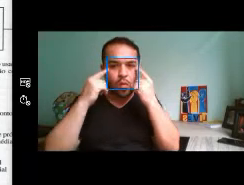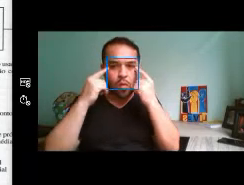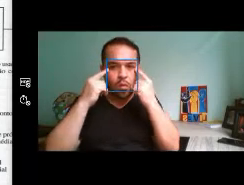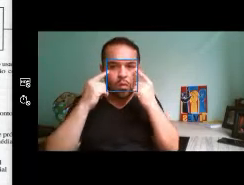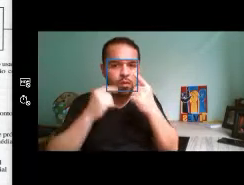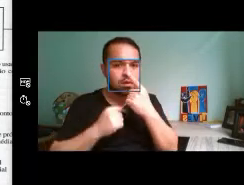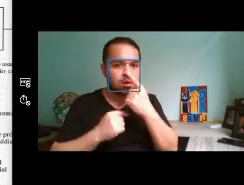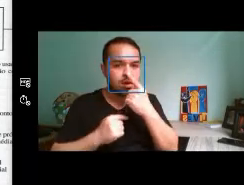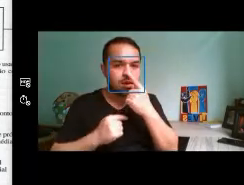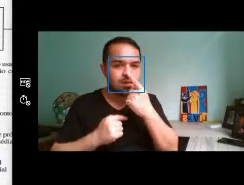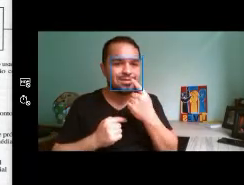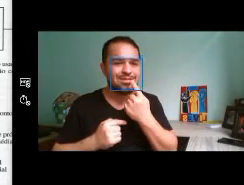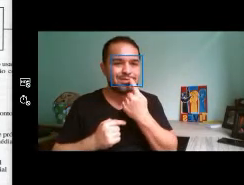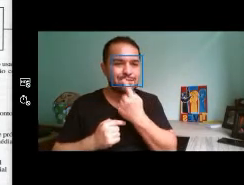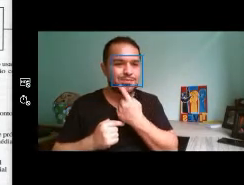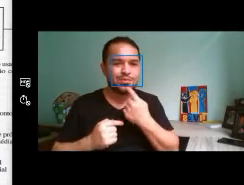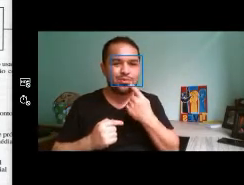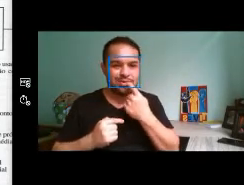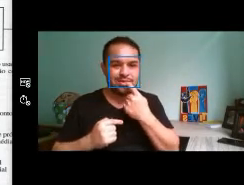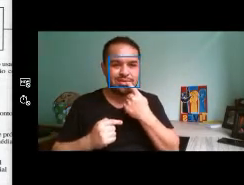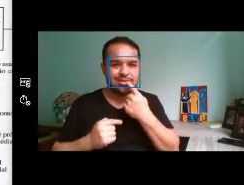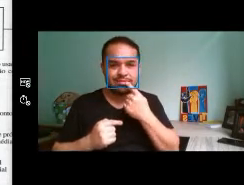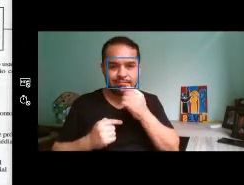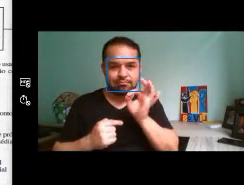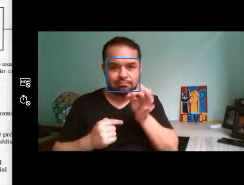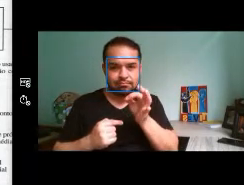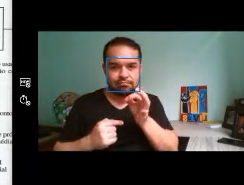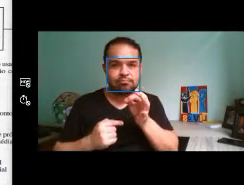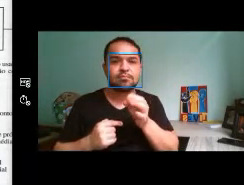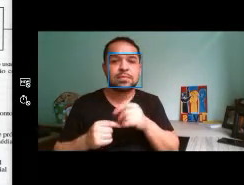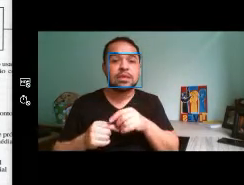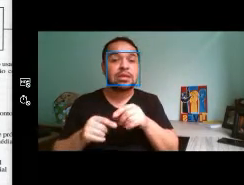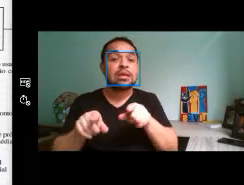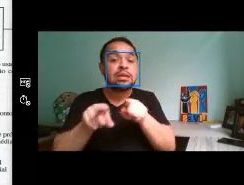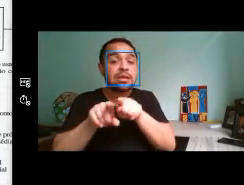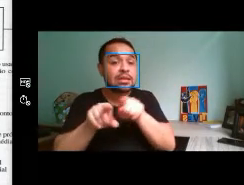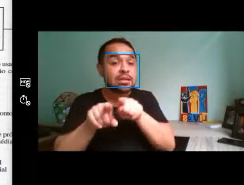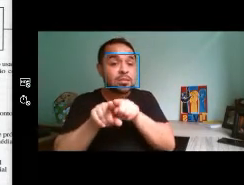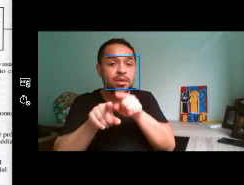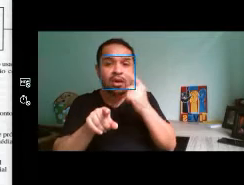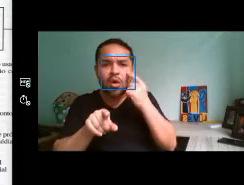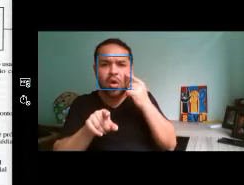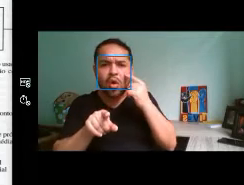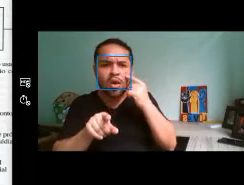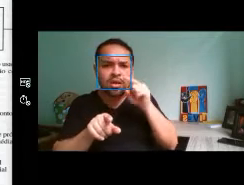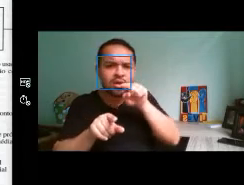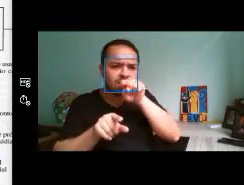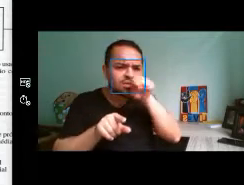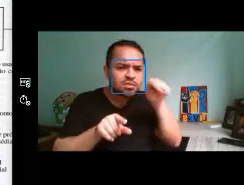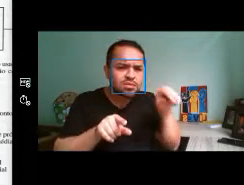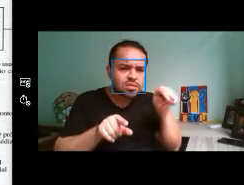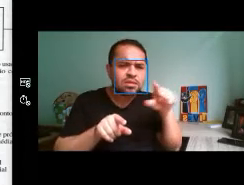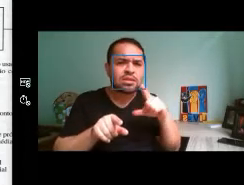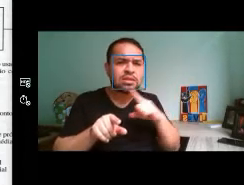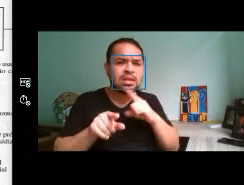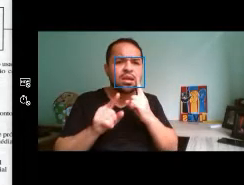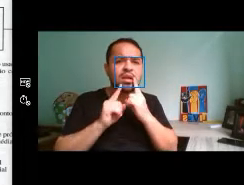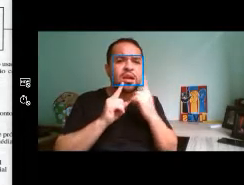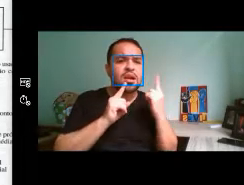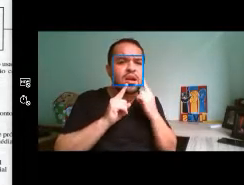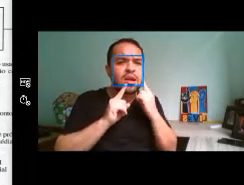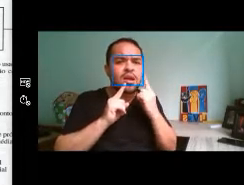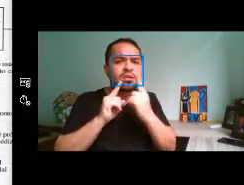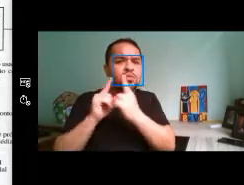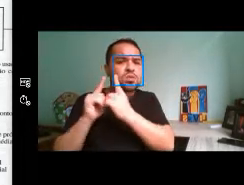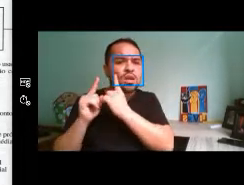olhos, boca, aí eu vou ver quais é o símbolo que tem para cada parte ali do